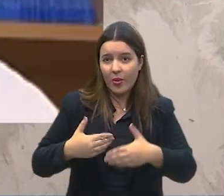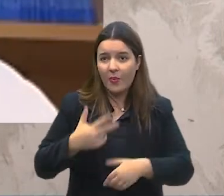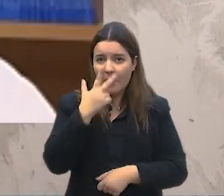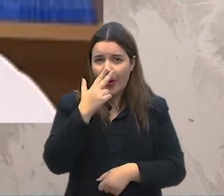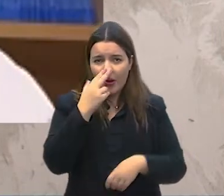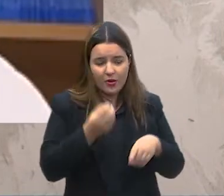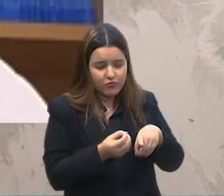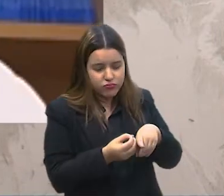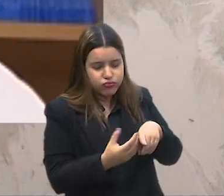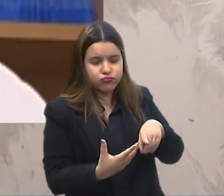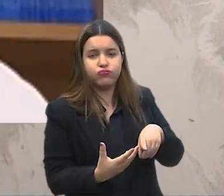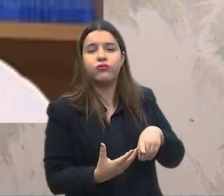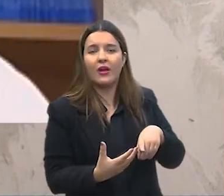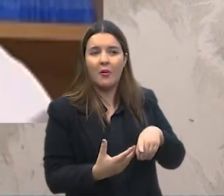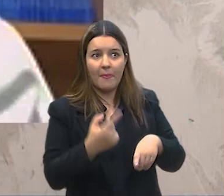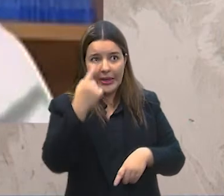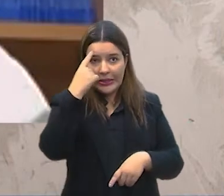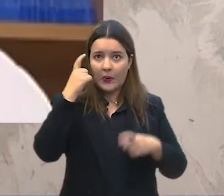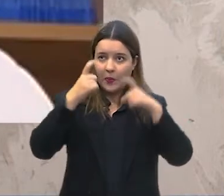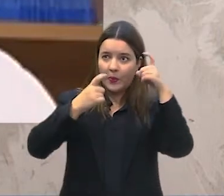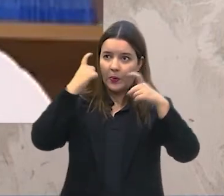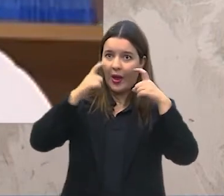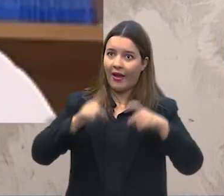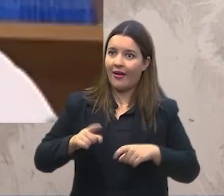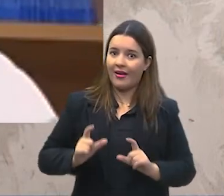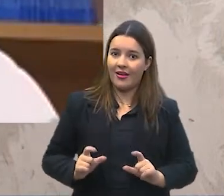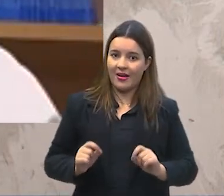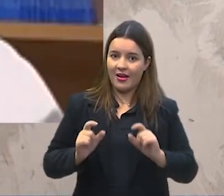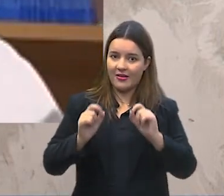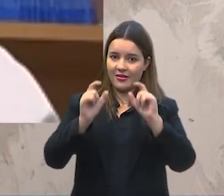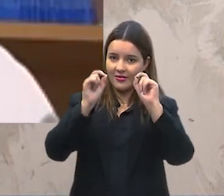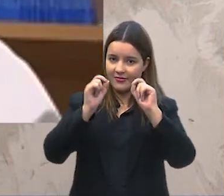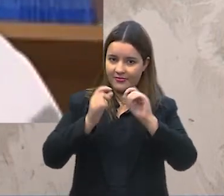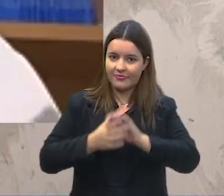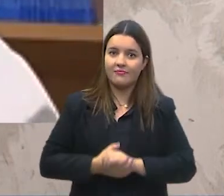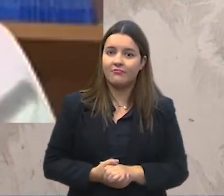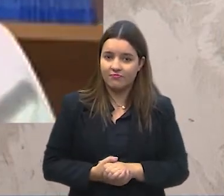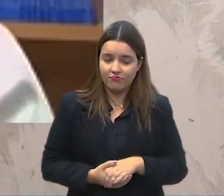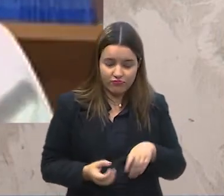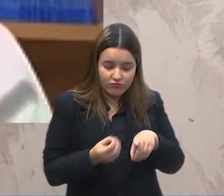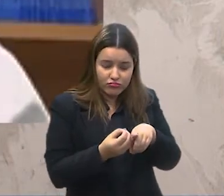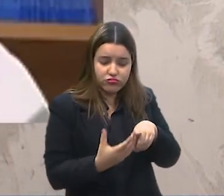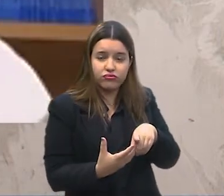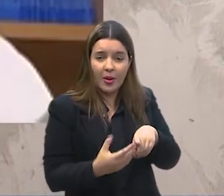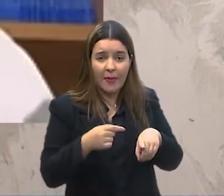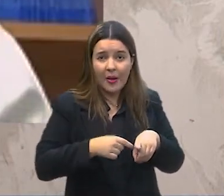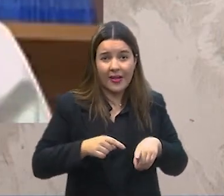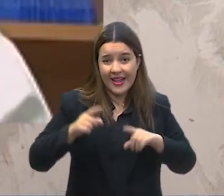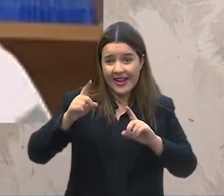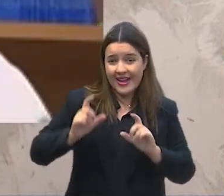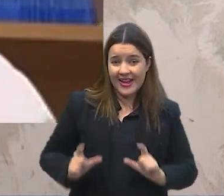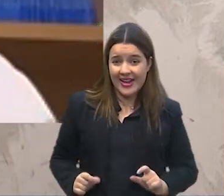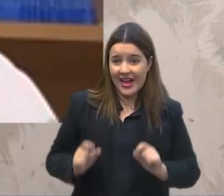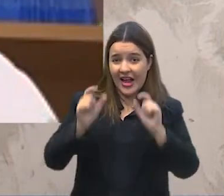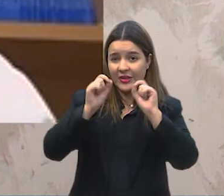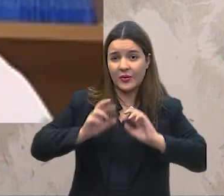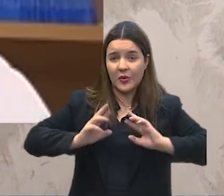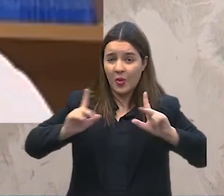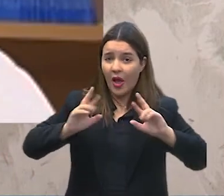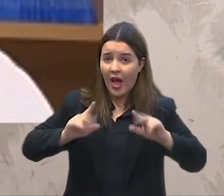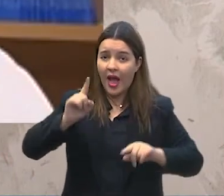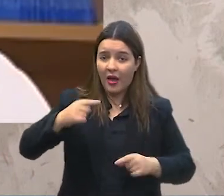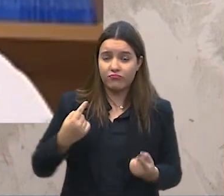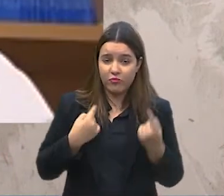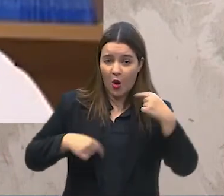aumento do volume prostático, que é o que popularmente a gente chama do próstata inchada. Né? Na verdade, ela cresceu de tamanho, não é um inchaço,